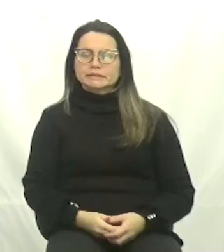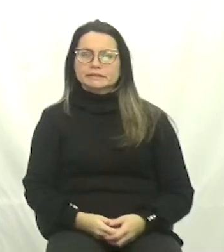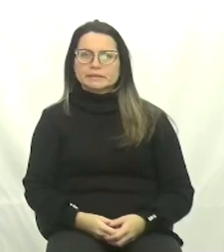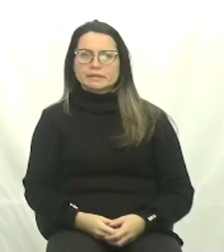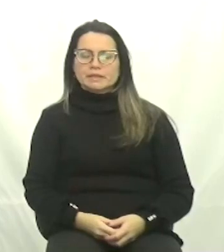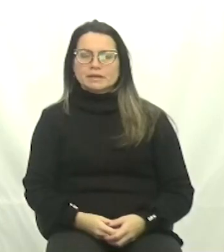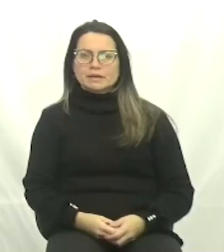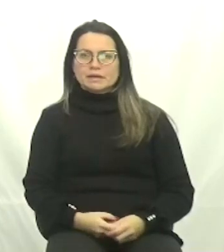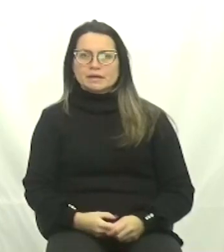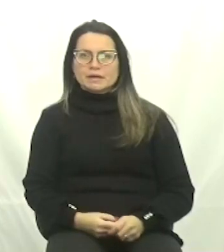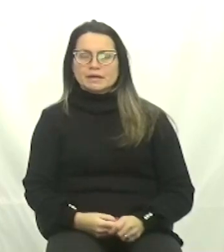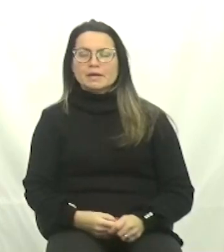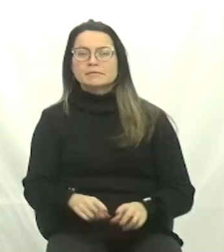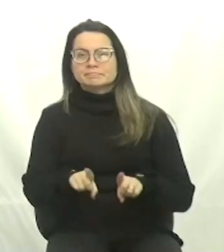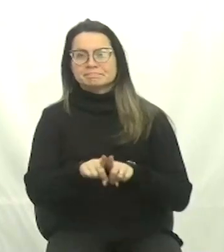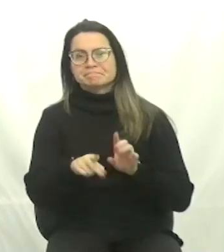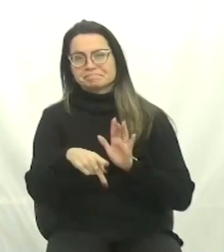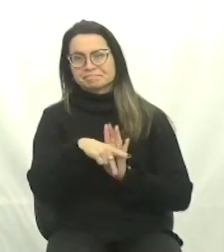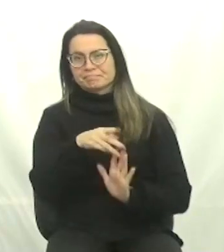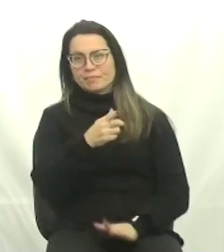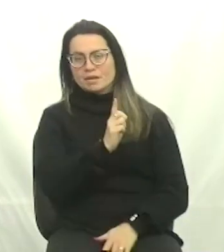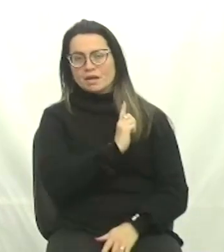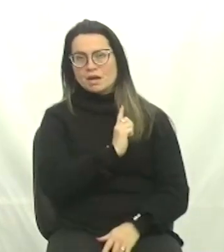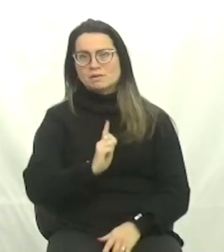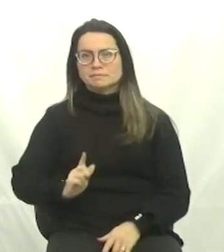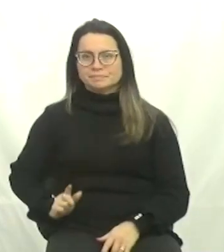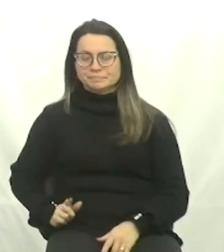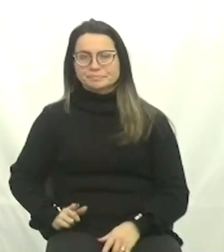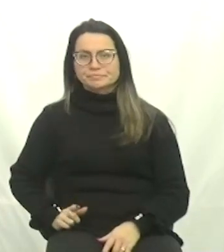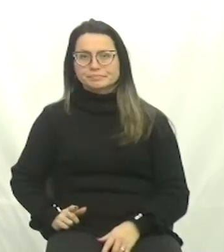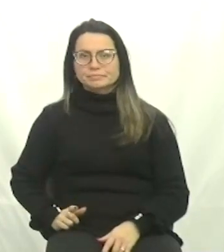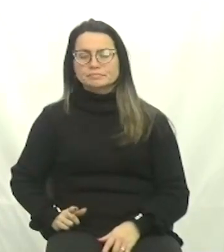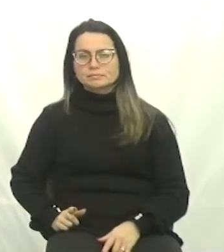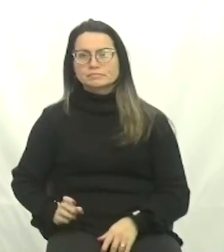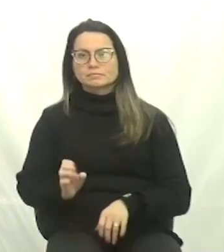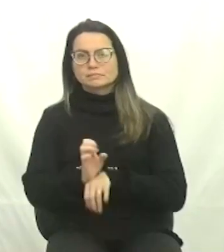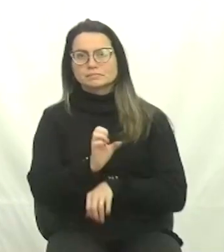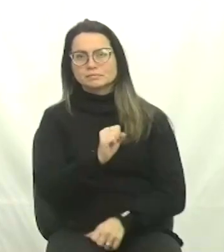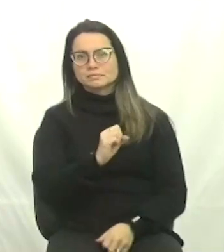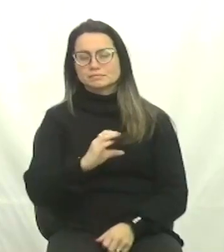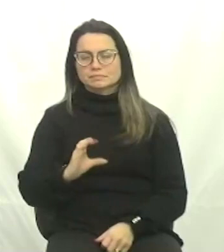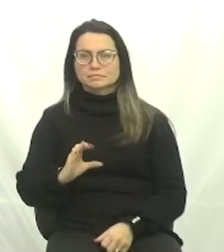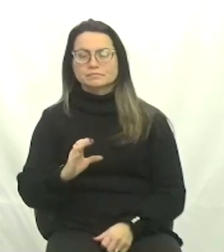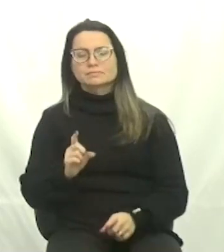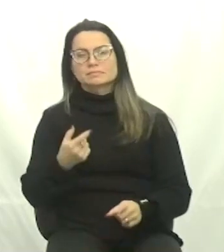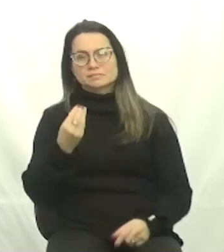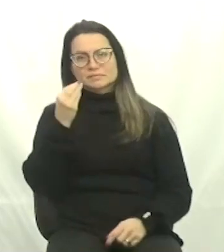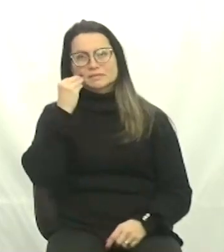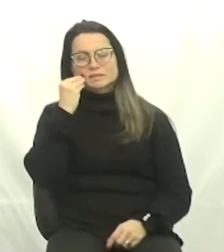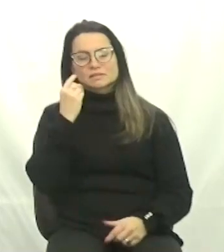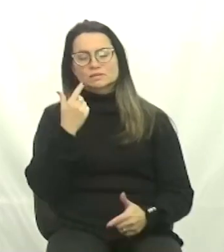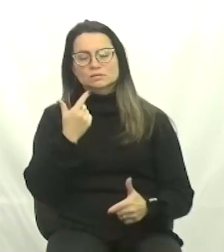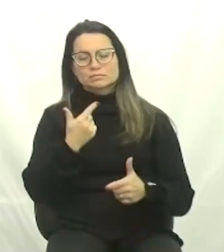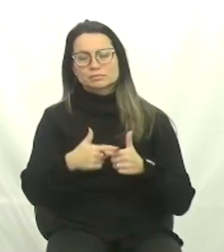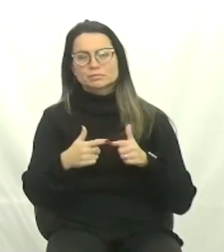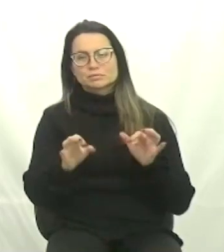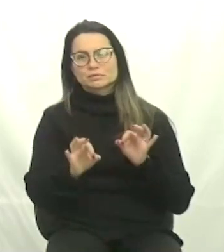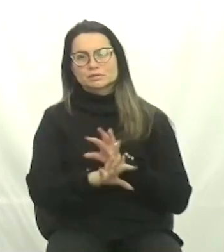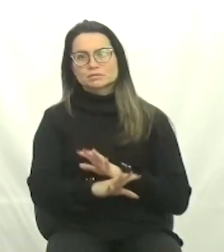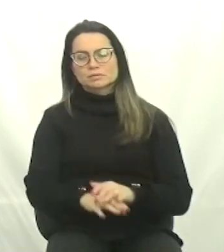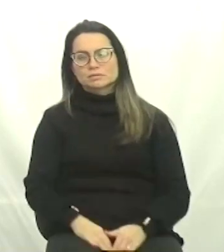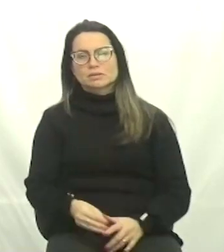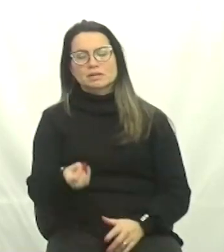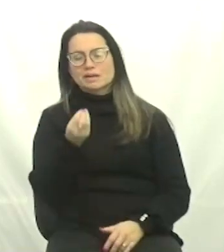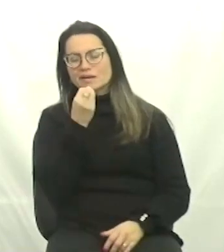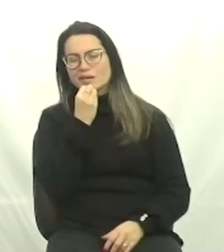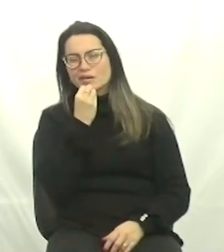Seif, que o próprio governo do Estado de Santa Catarina está fazendo uma grande licitação para resolver todos os assoreamentos do Estado de Santa Catarina. É claro que fomos